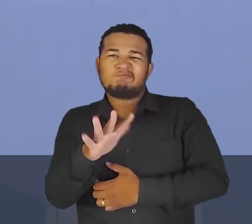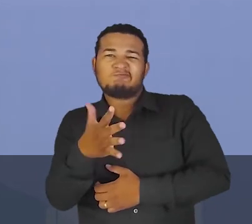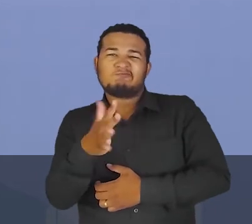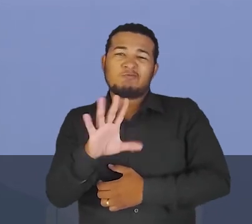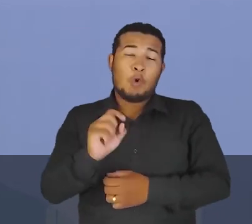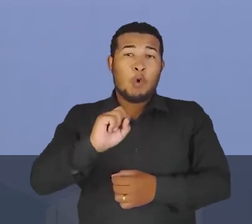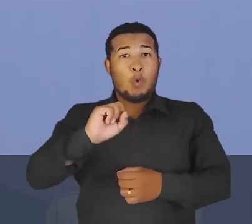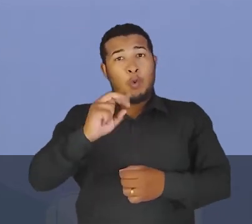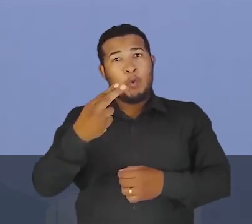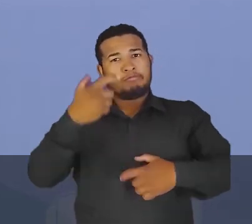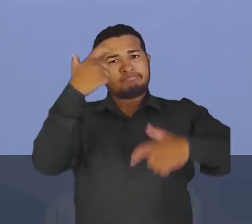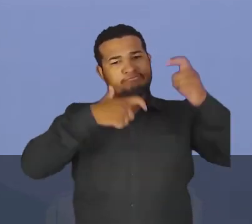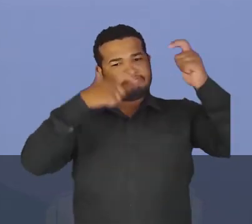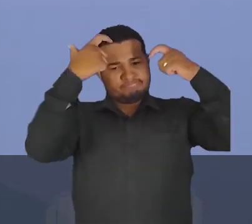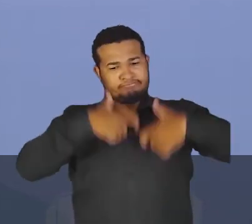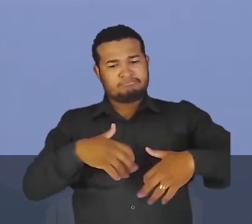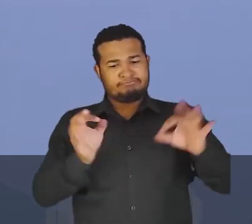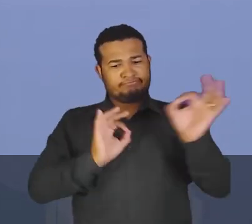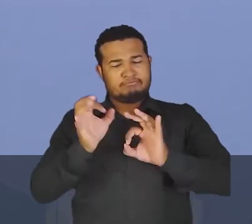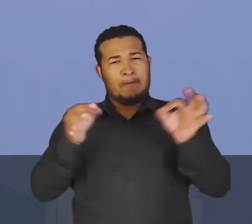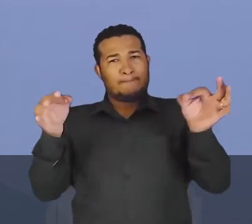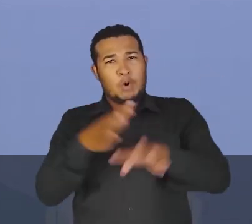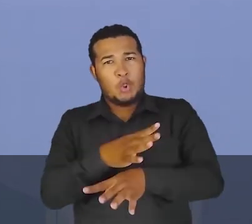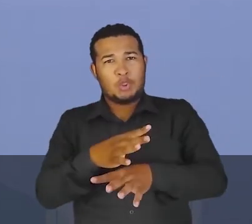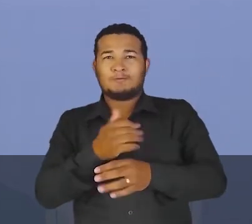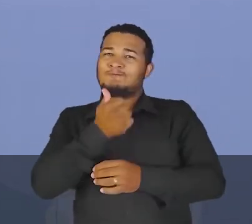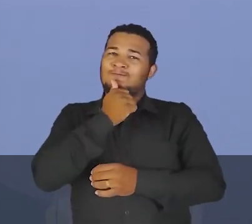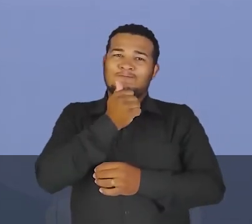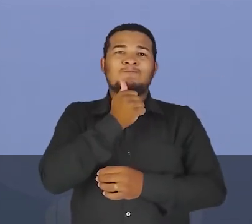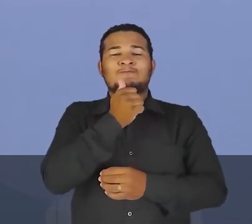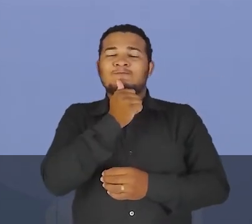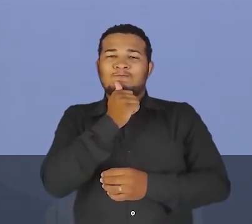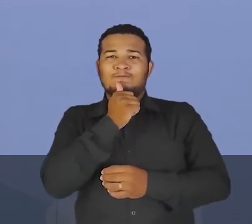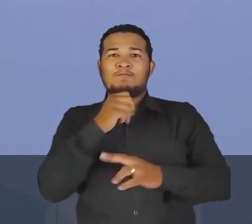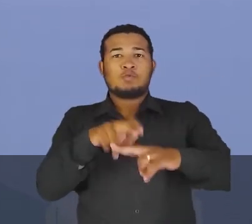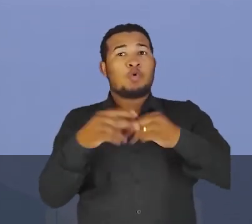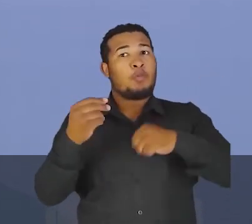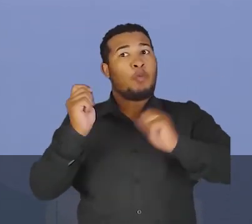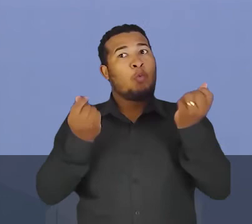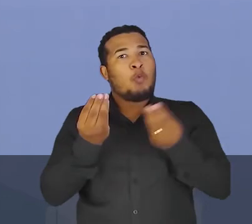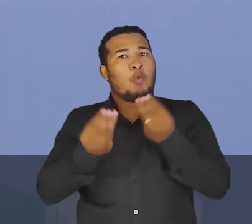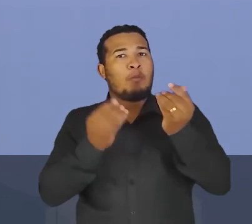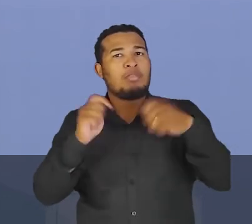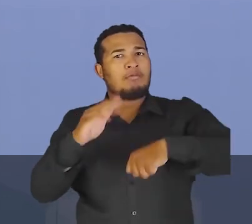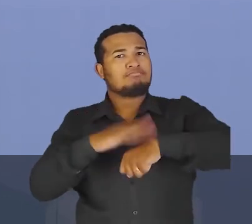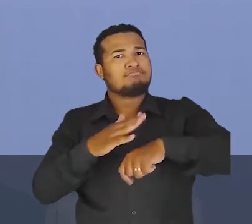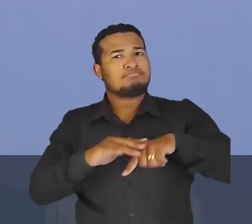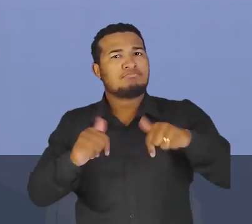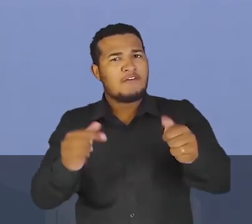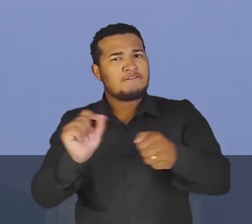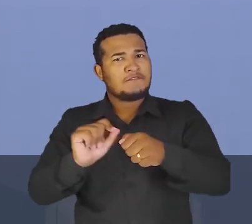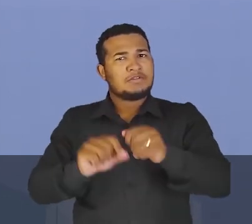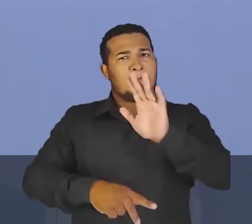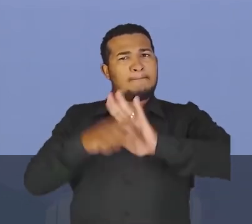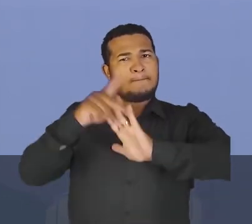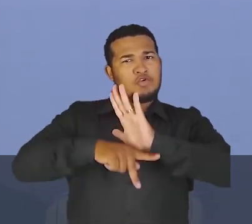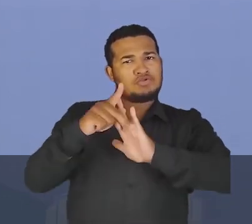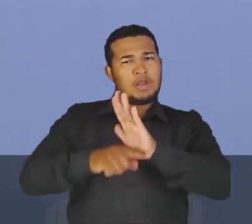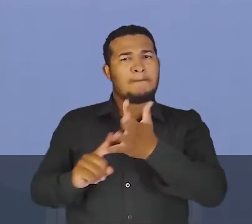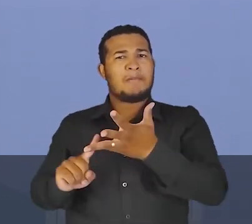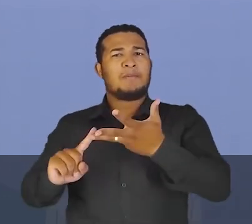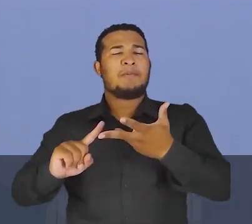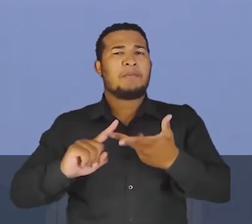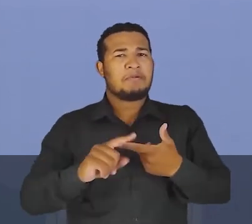preparadas, não estejam adequadamente preparados para exercer e para fazer projetos que sejam os